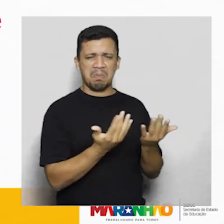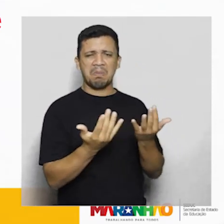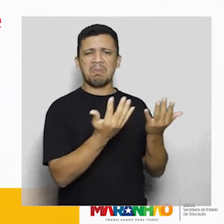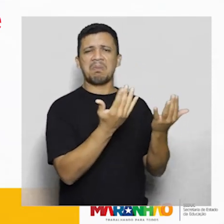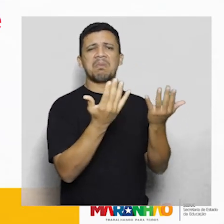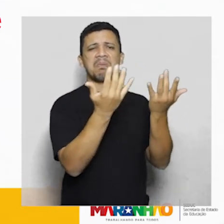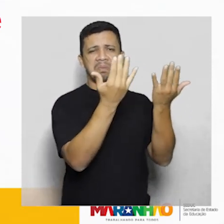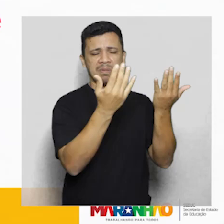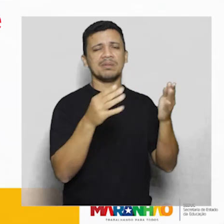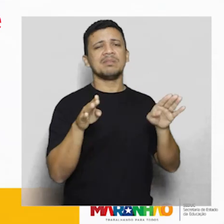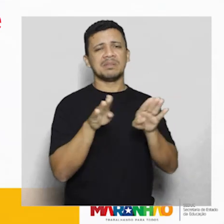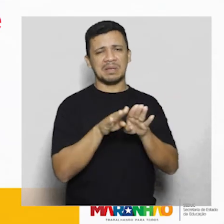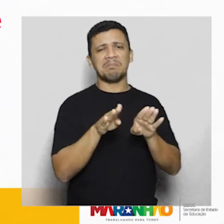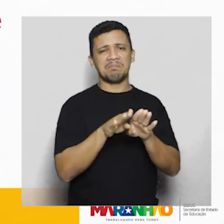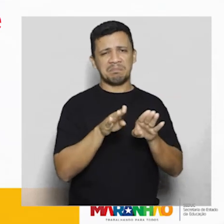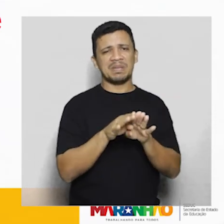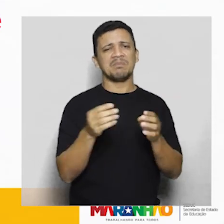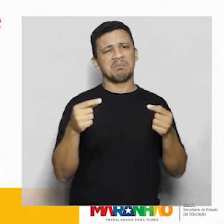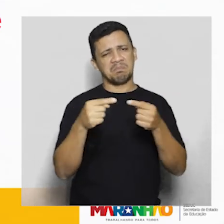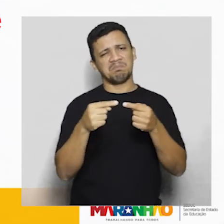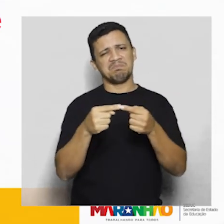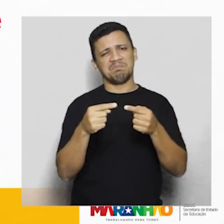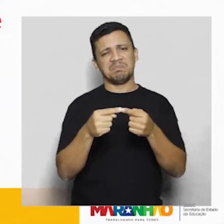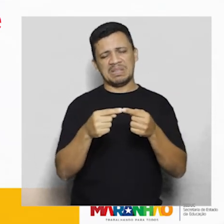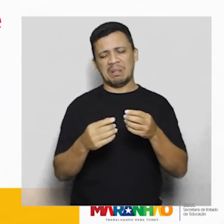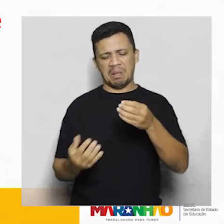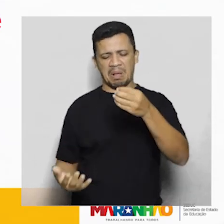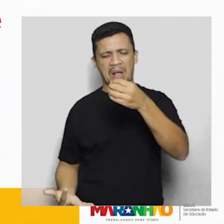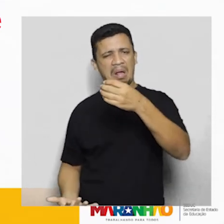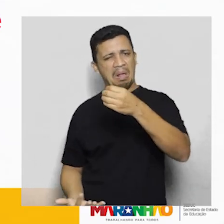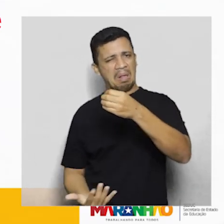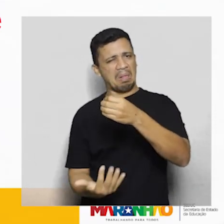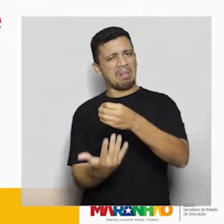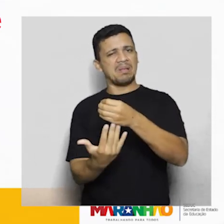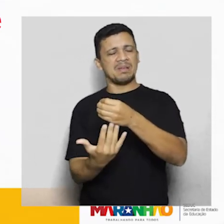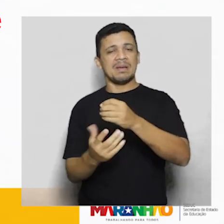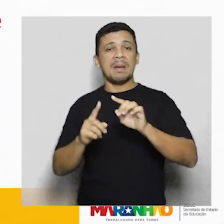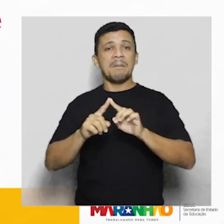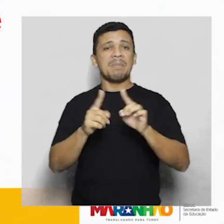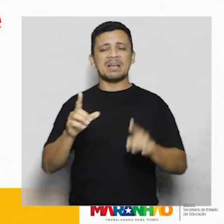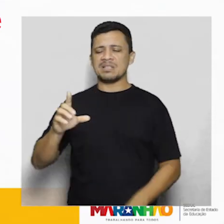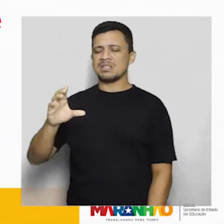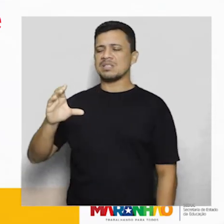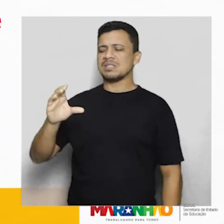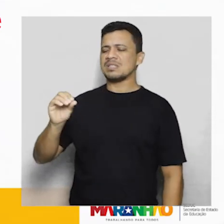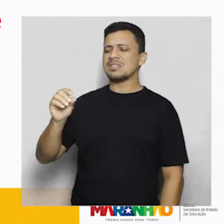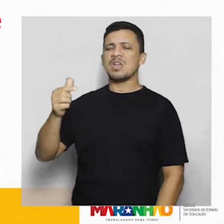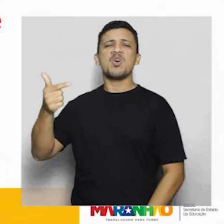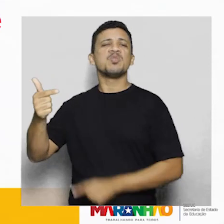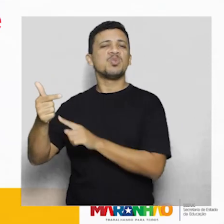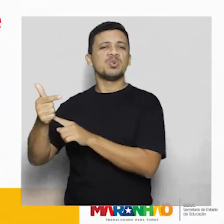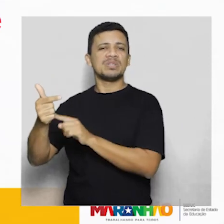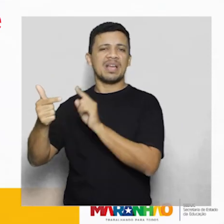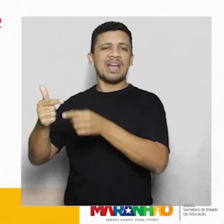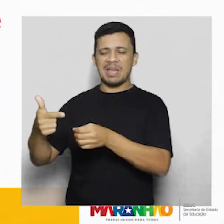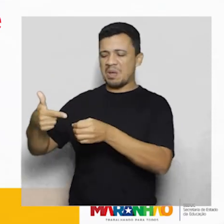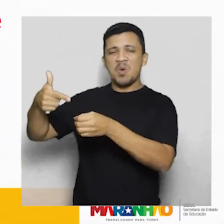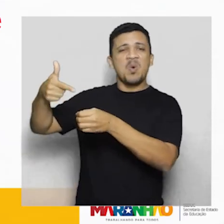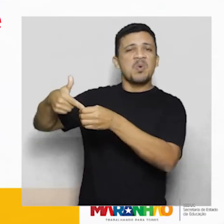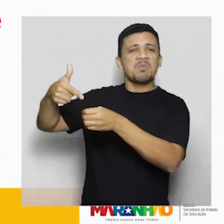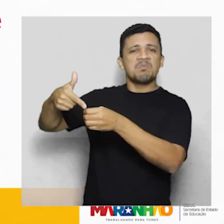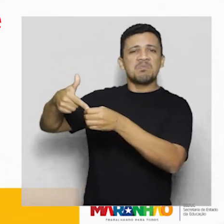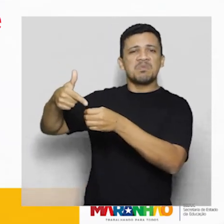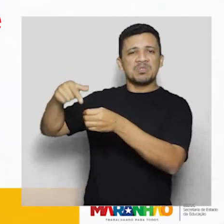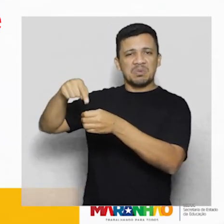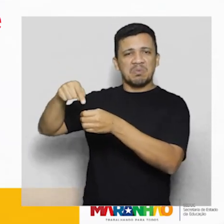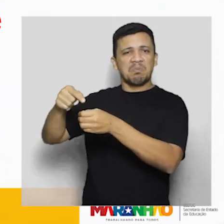um é um gás estufa certo mas o dióxido carbono ele é obtido a partir da queima de combustíveis fósseis Ou